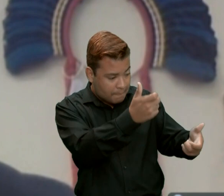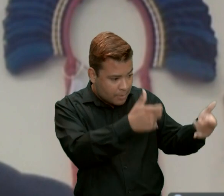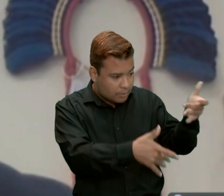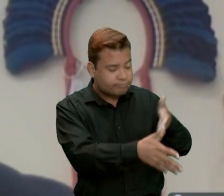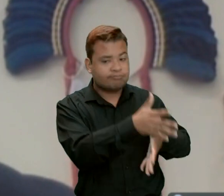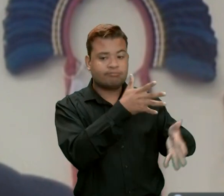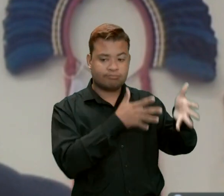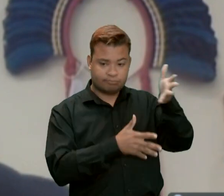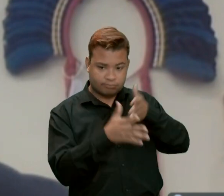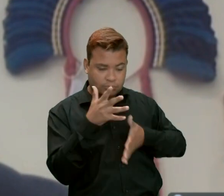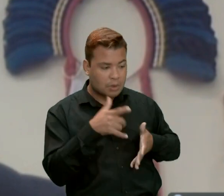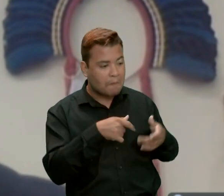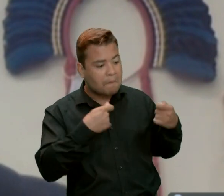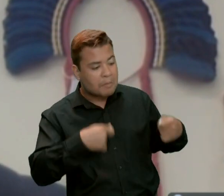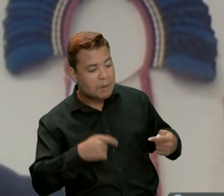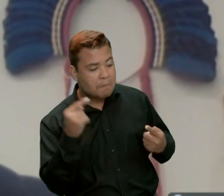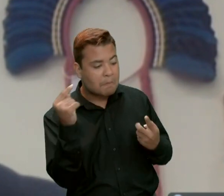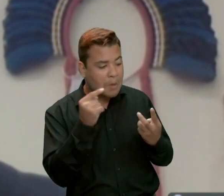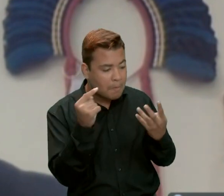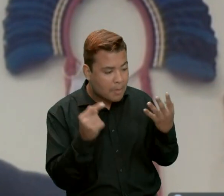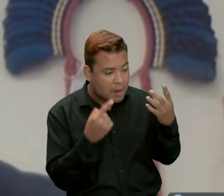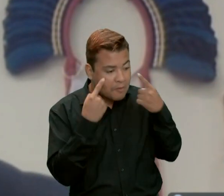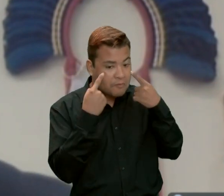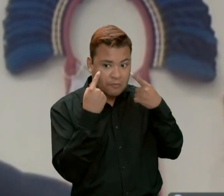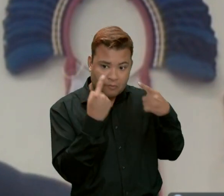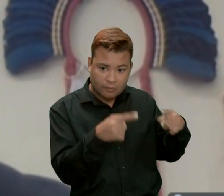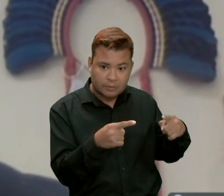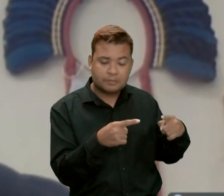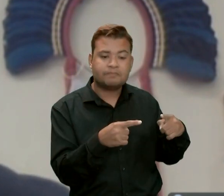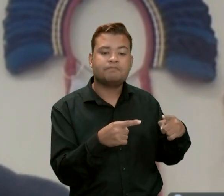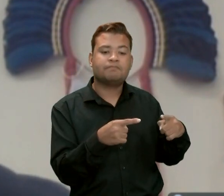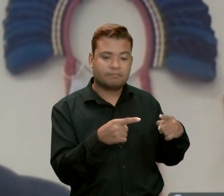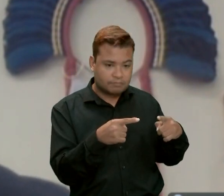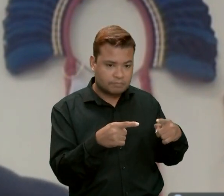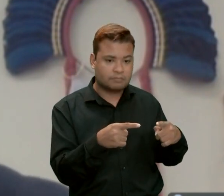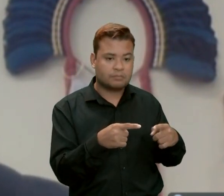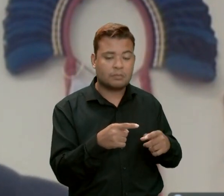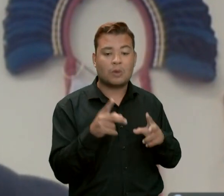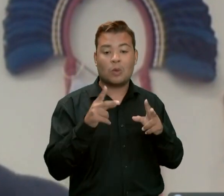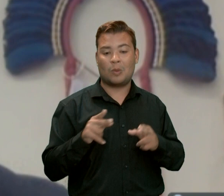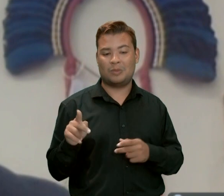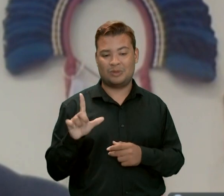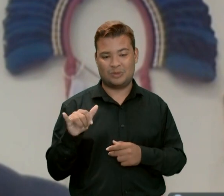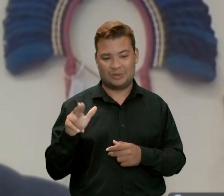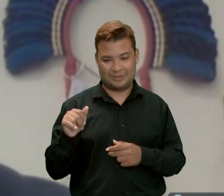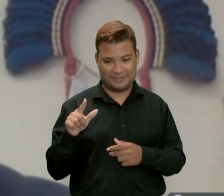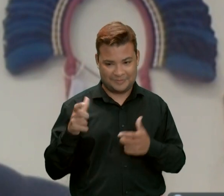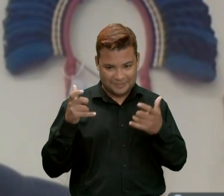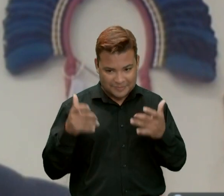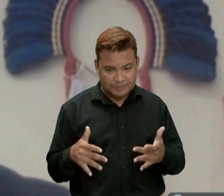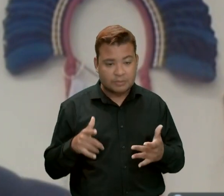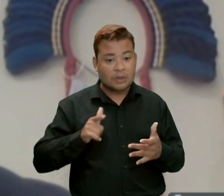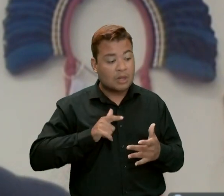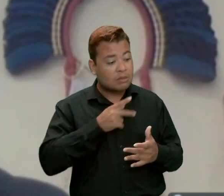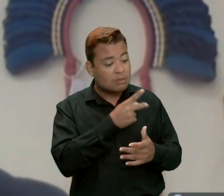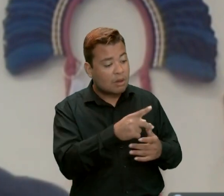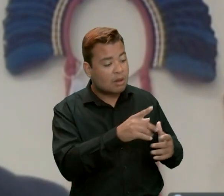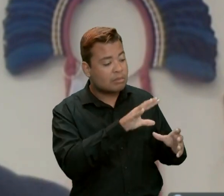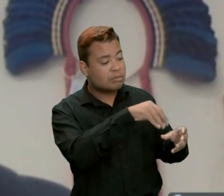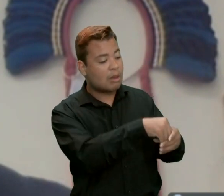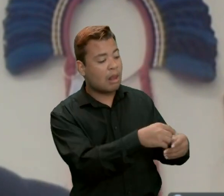suas reivindicações, seus modos de vida, na medida do possível, professora Luciana, se aproximar de suas disputas